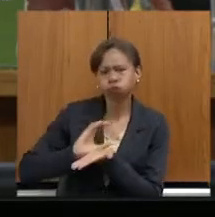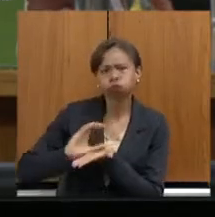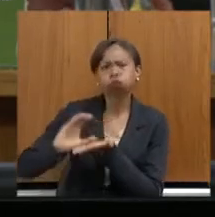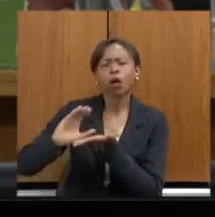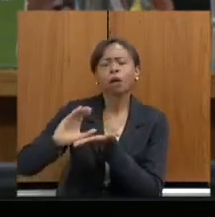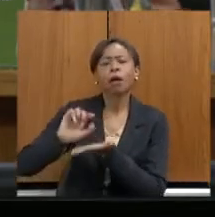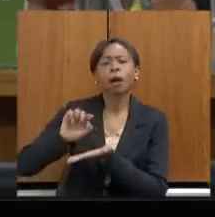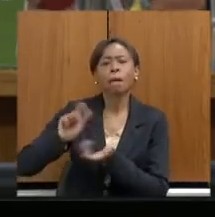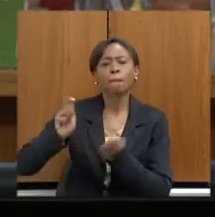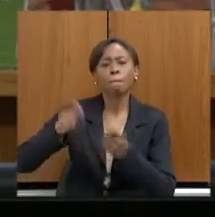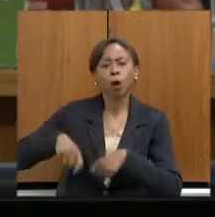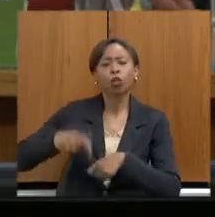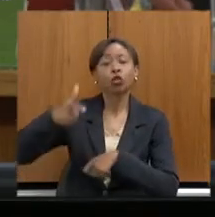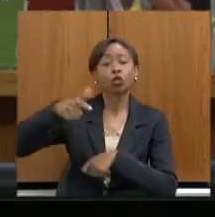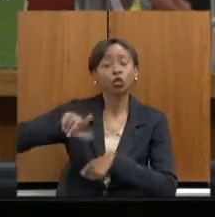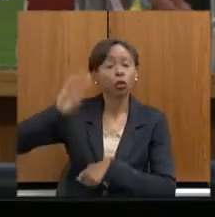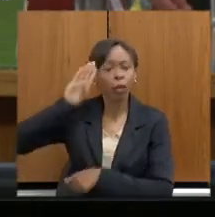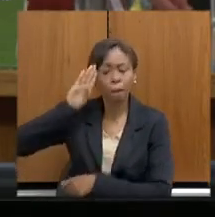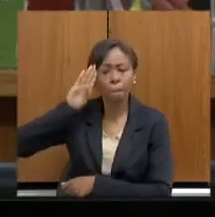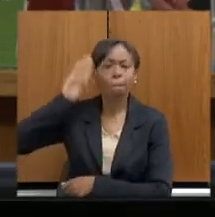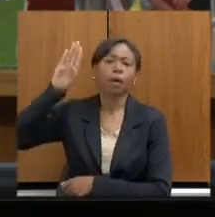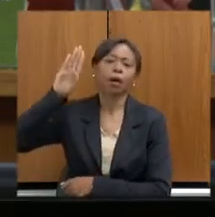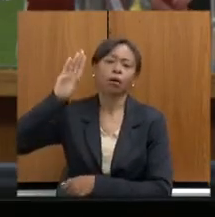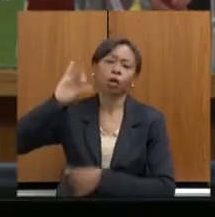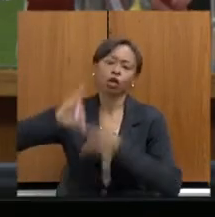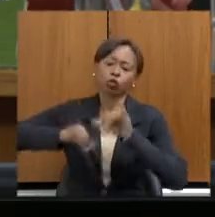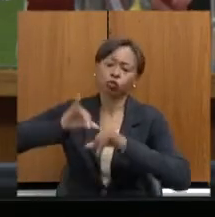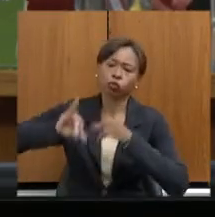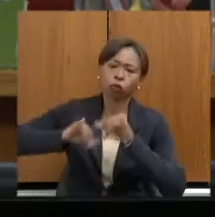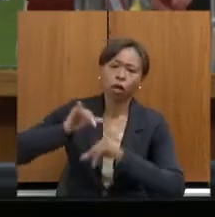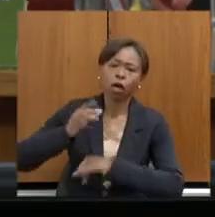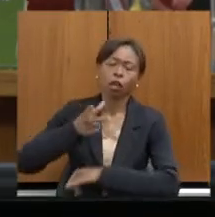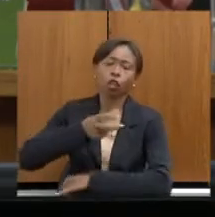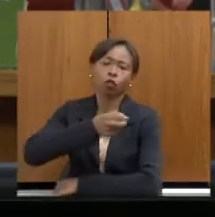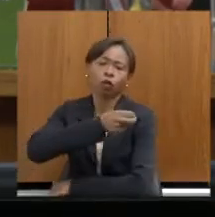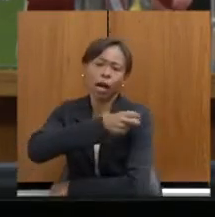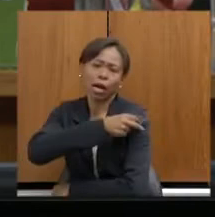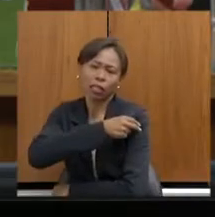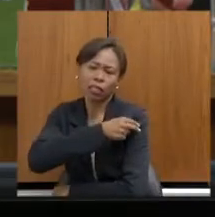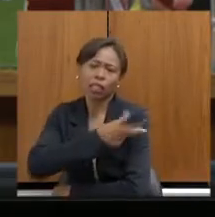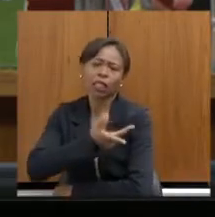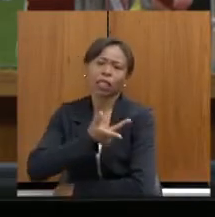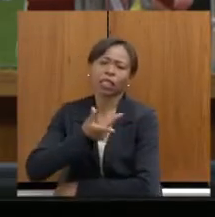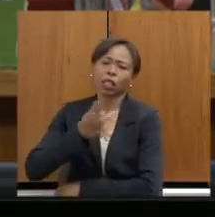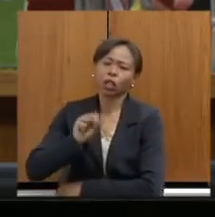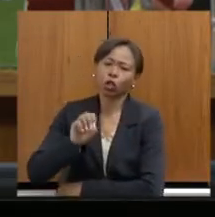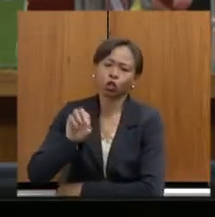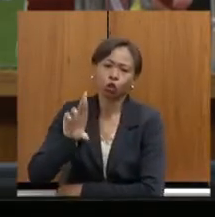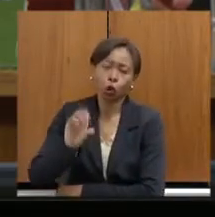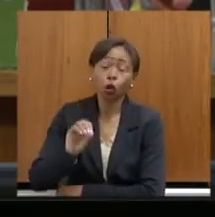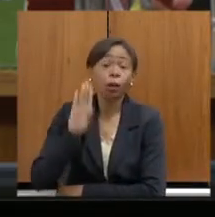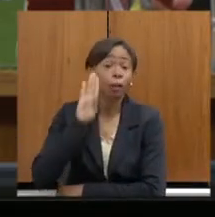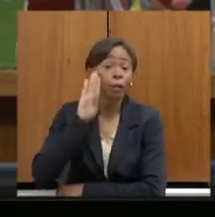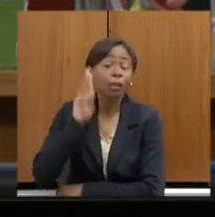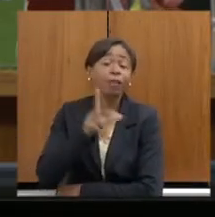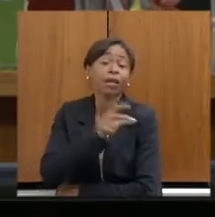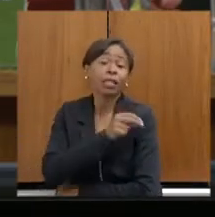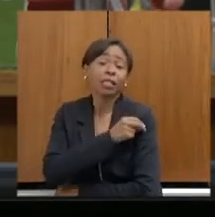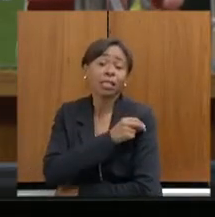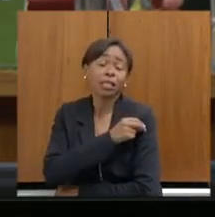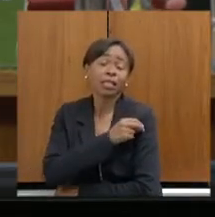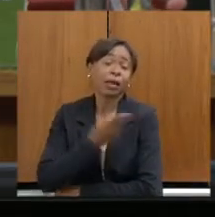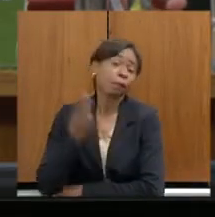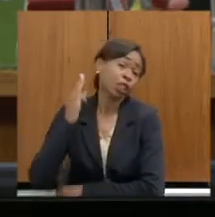de novo protagonista dentro do mercado de soros e vacinas e da meningite C agora você